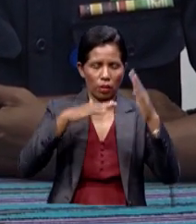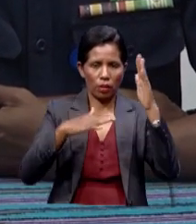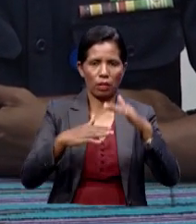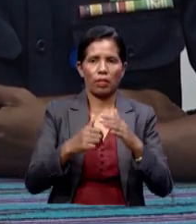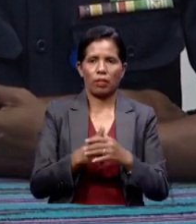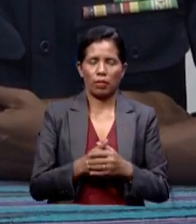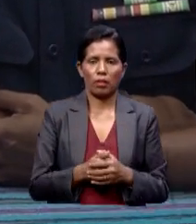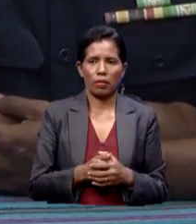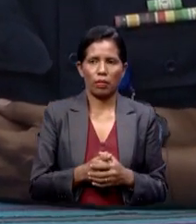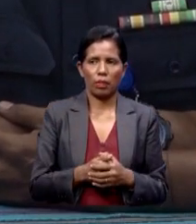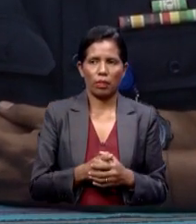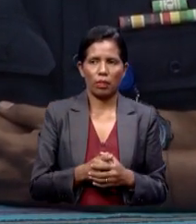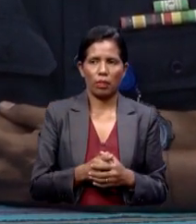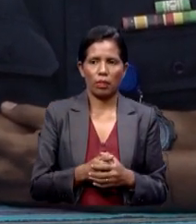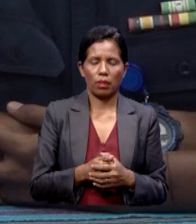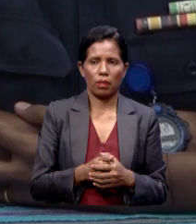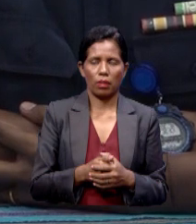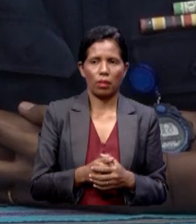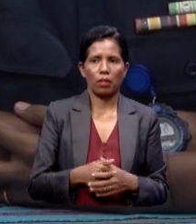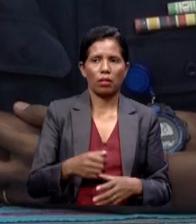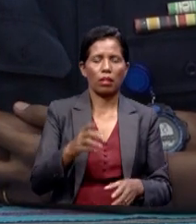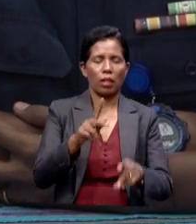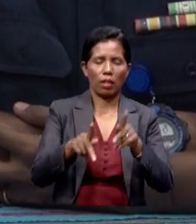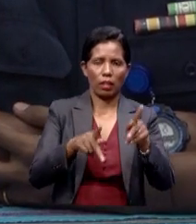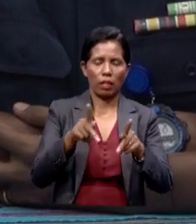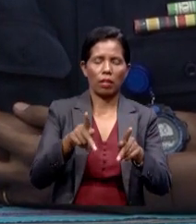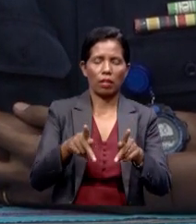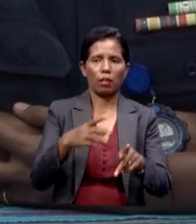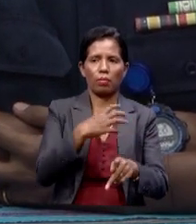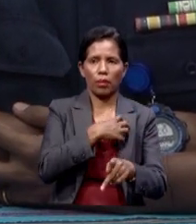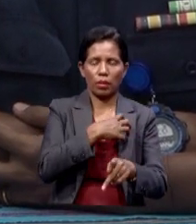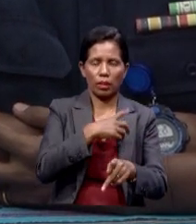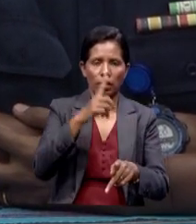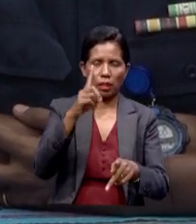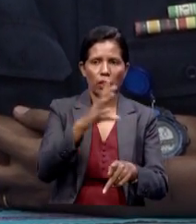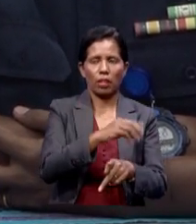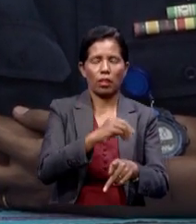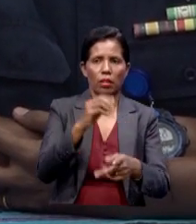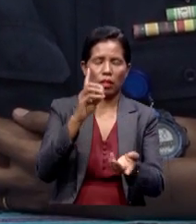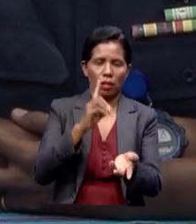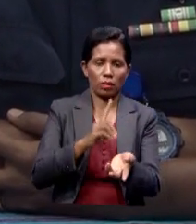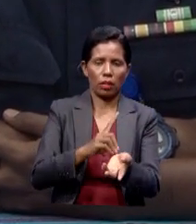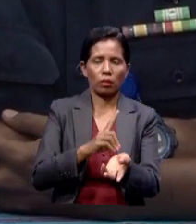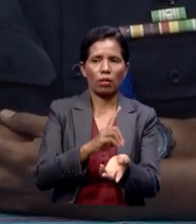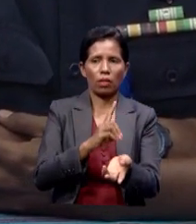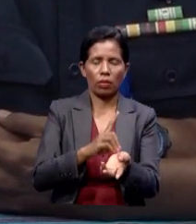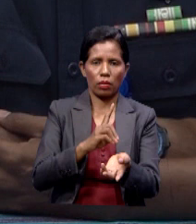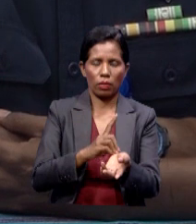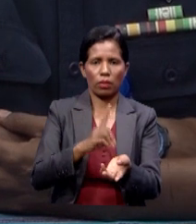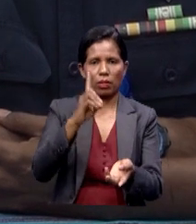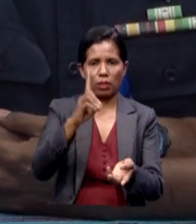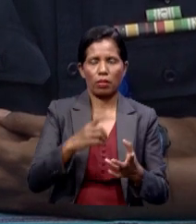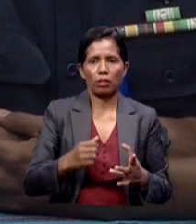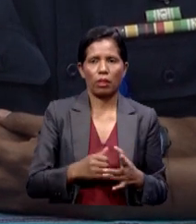desentendimento entre pessoal Peniteli no mesmo agora já destaca aí a isso aí